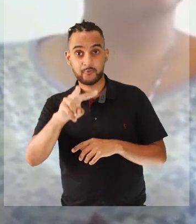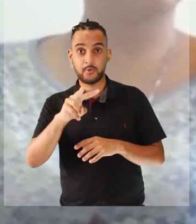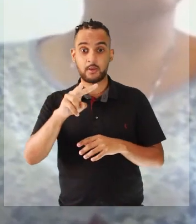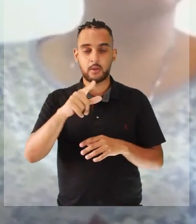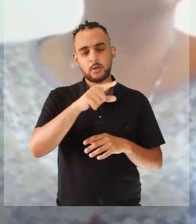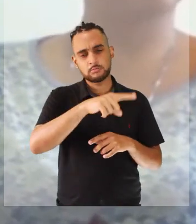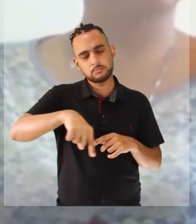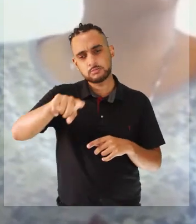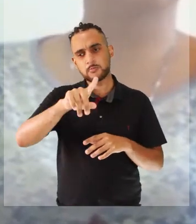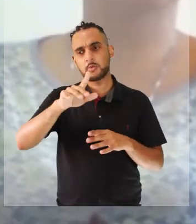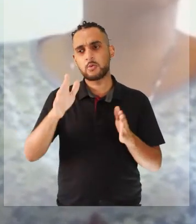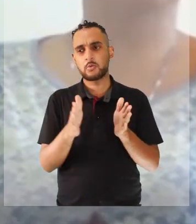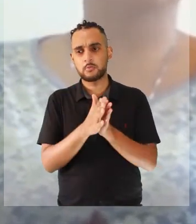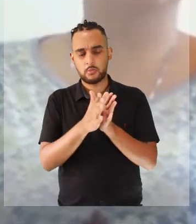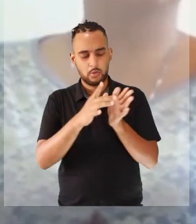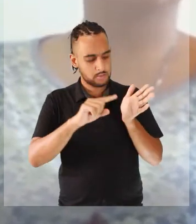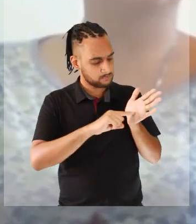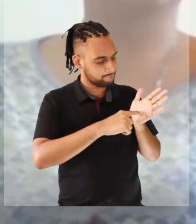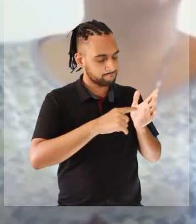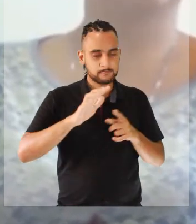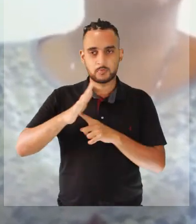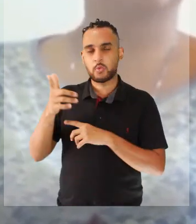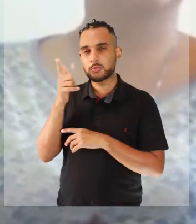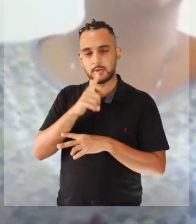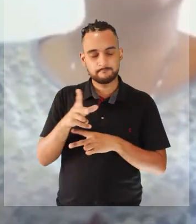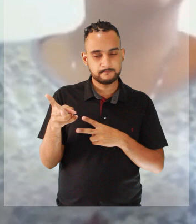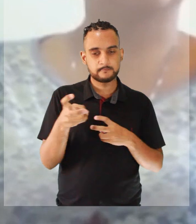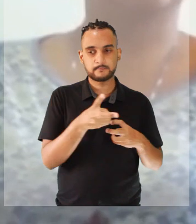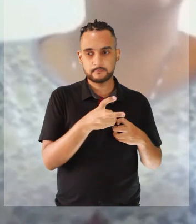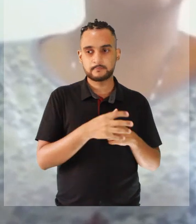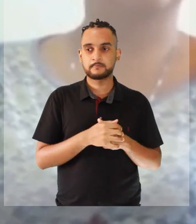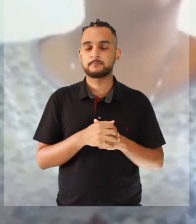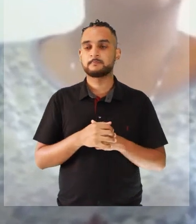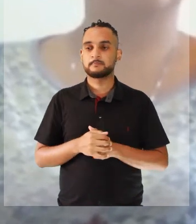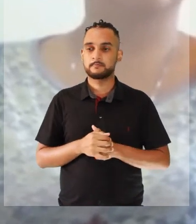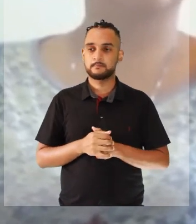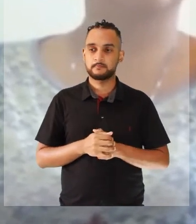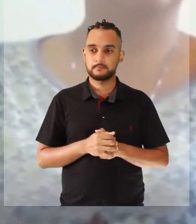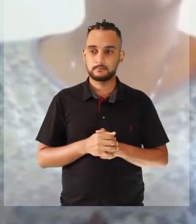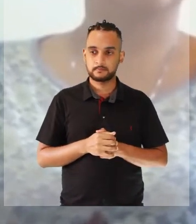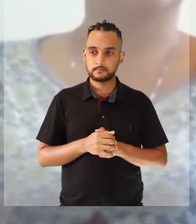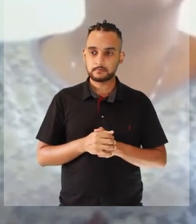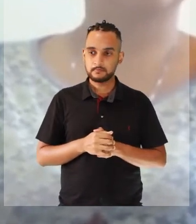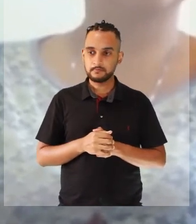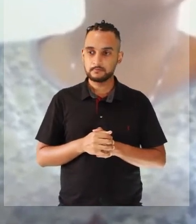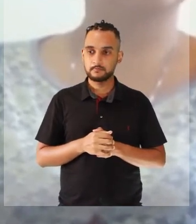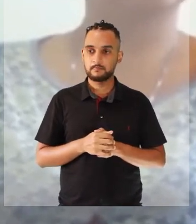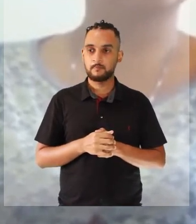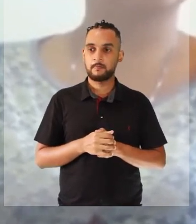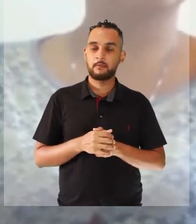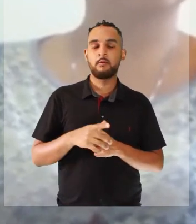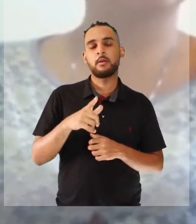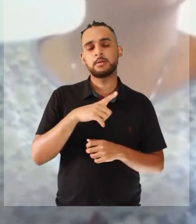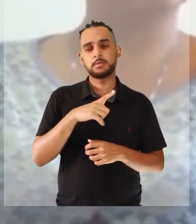né, as feridas de Cristo, sobretudo no rosto das pessoas mais pobres e